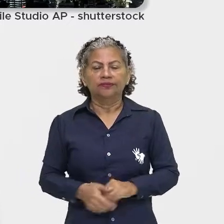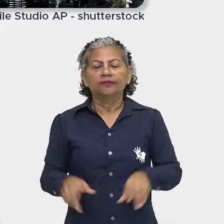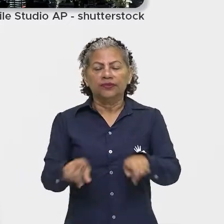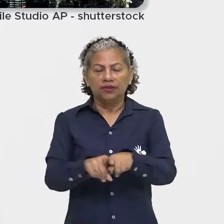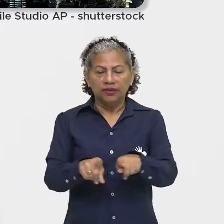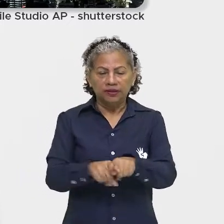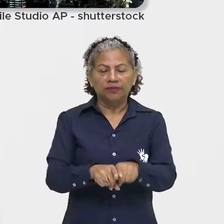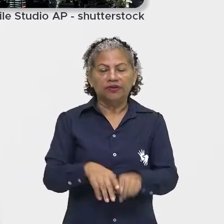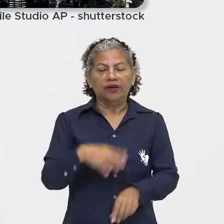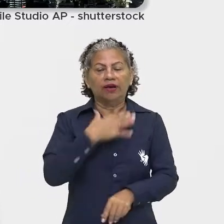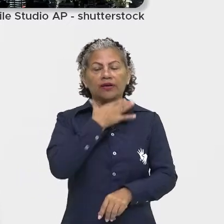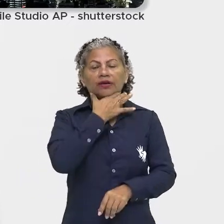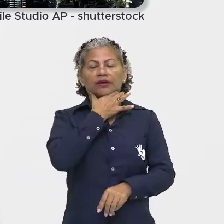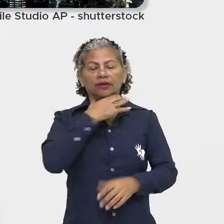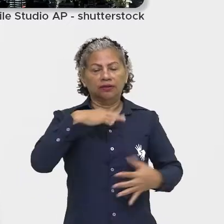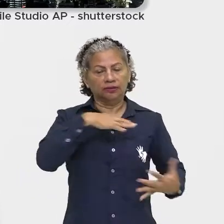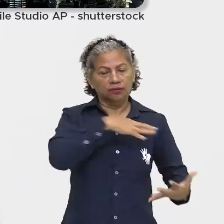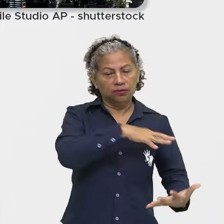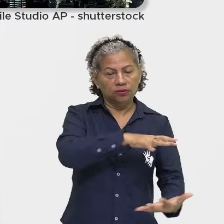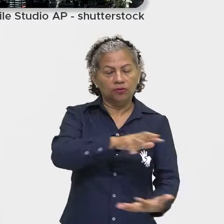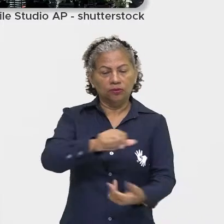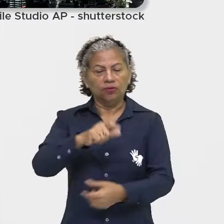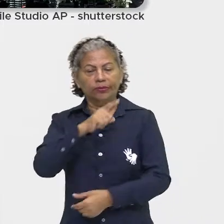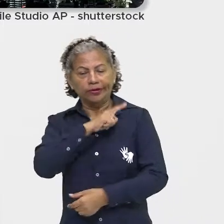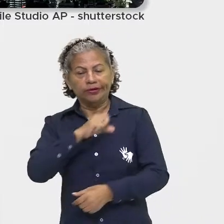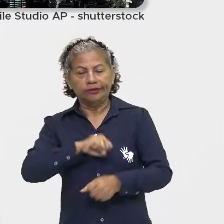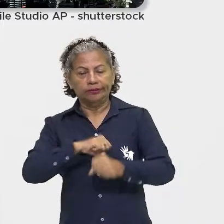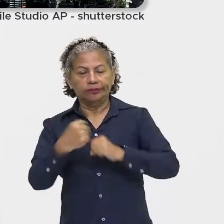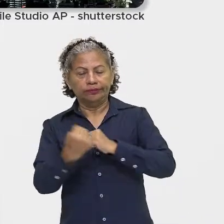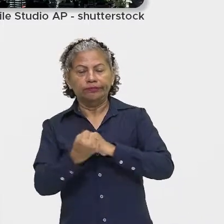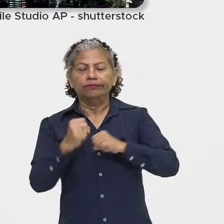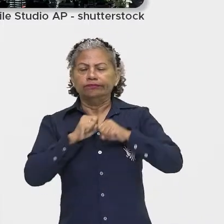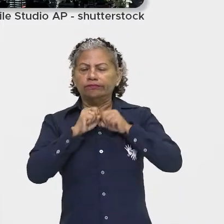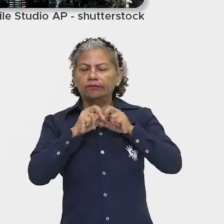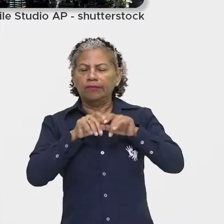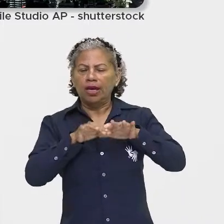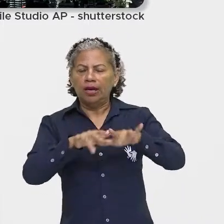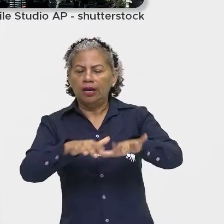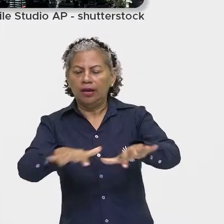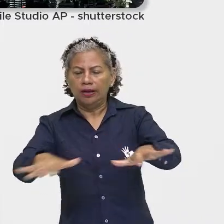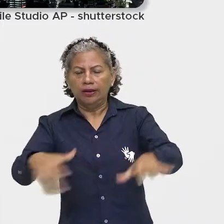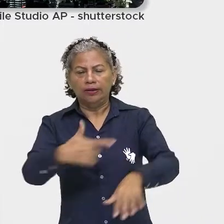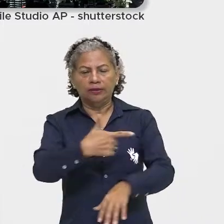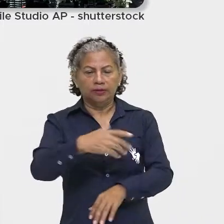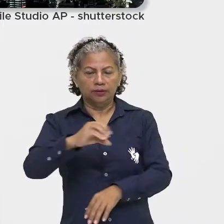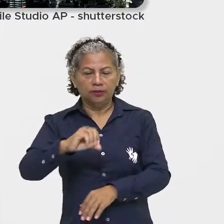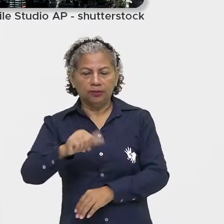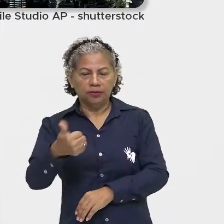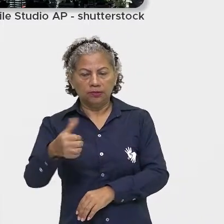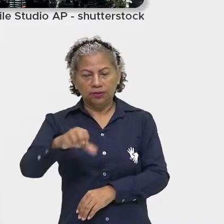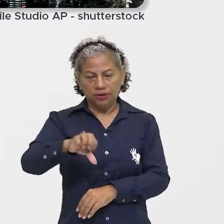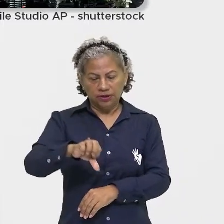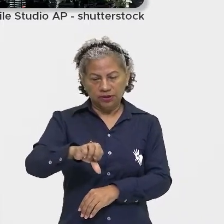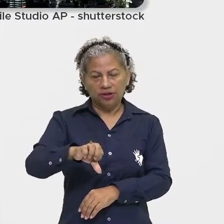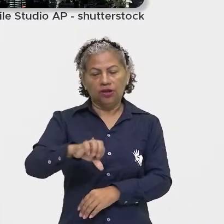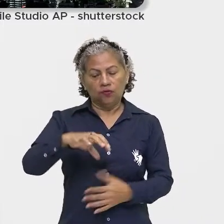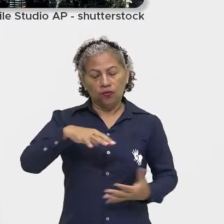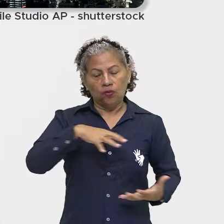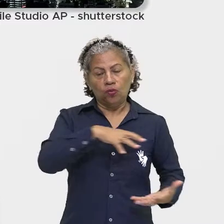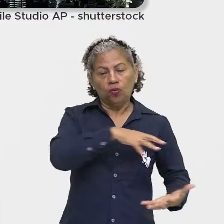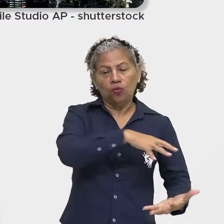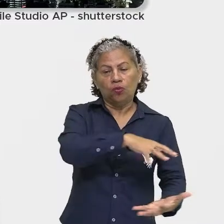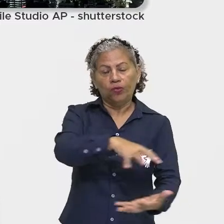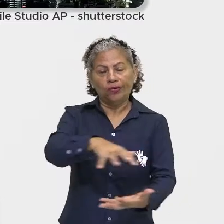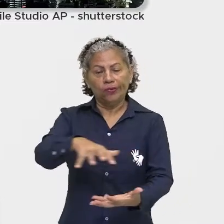crise global causada por uma pandemia no final do ano de 2019, que nós conhecemos, o mundo digital